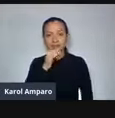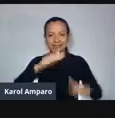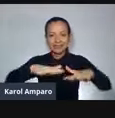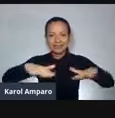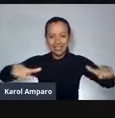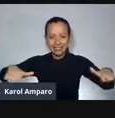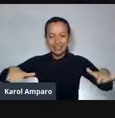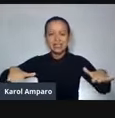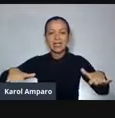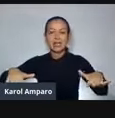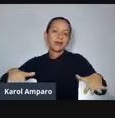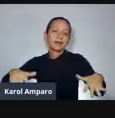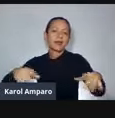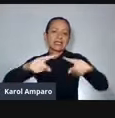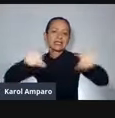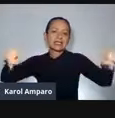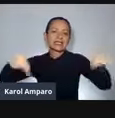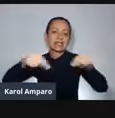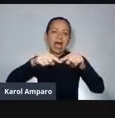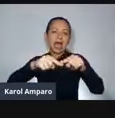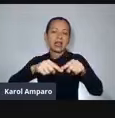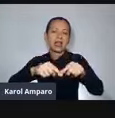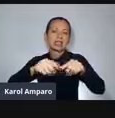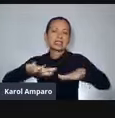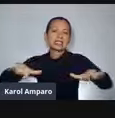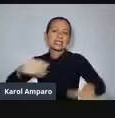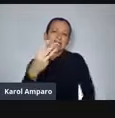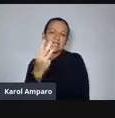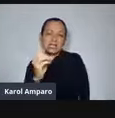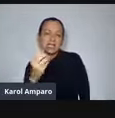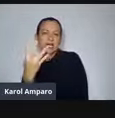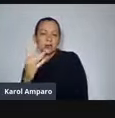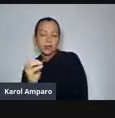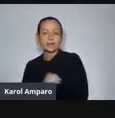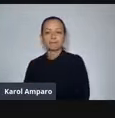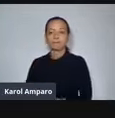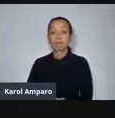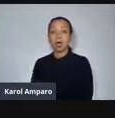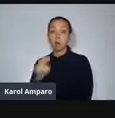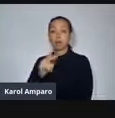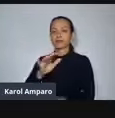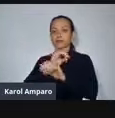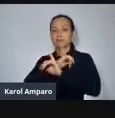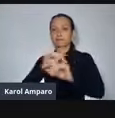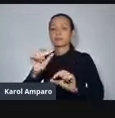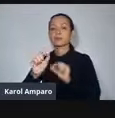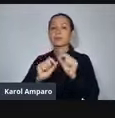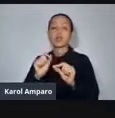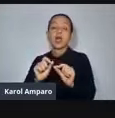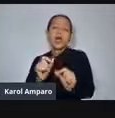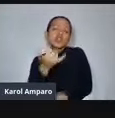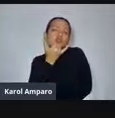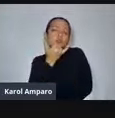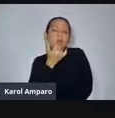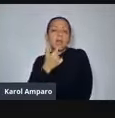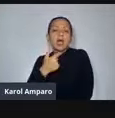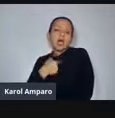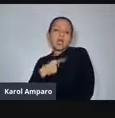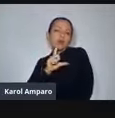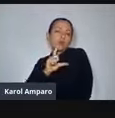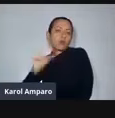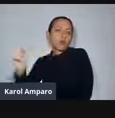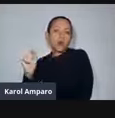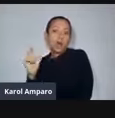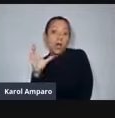numa classe de 30, 40 crianças, de repente o professor diz: puxa vida, olha, eu tenho que dar uma saidinha rápida aqui, ó.